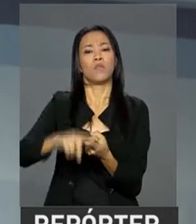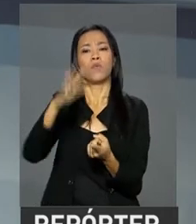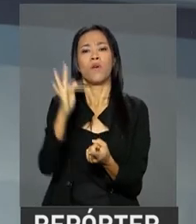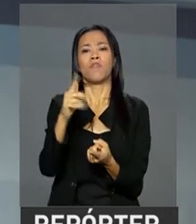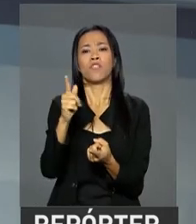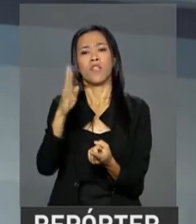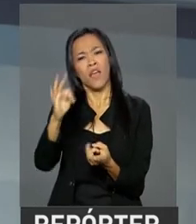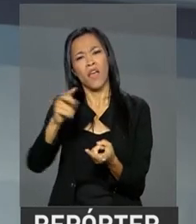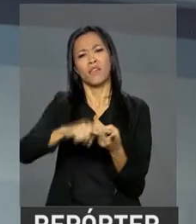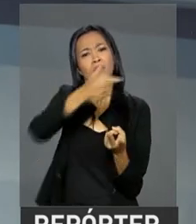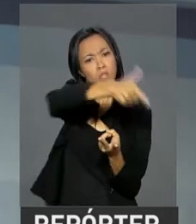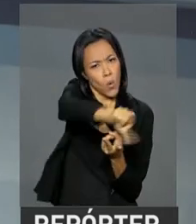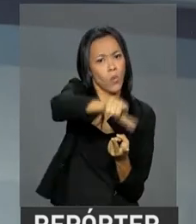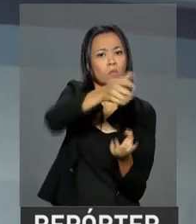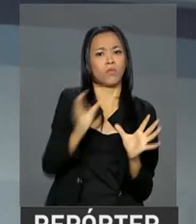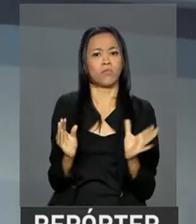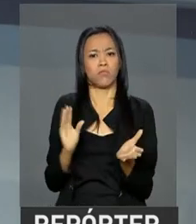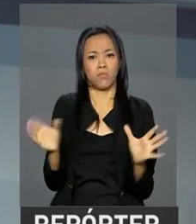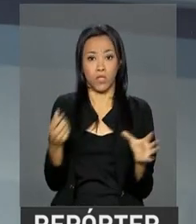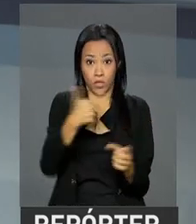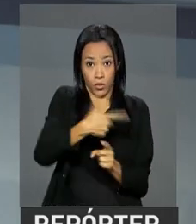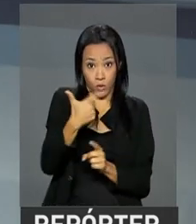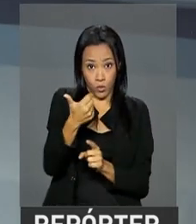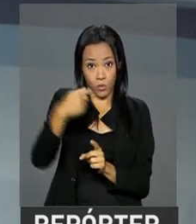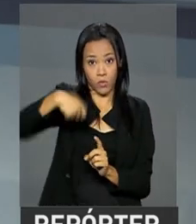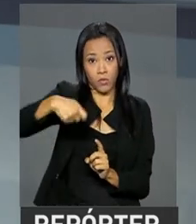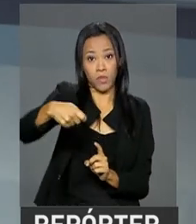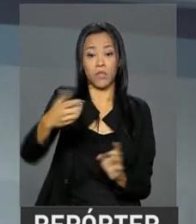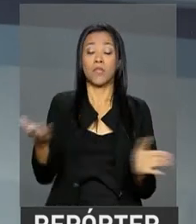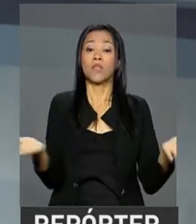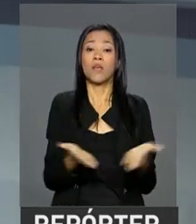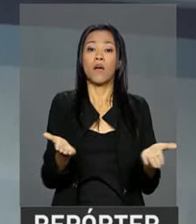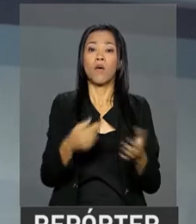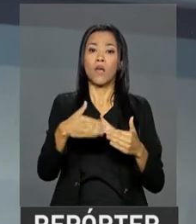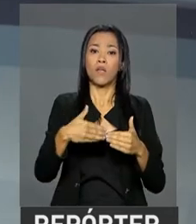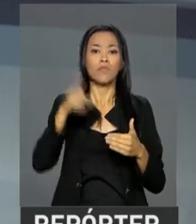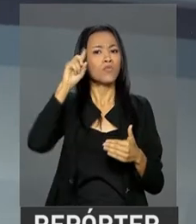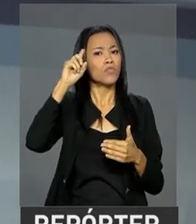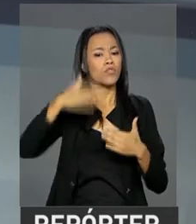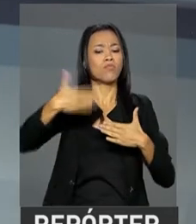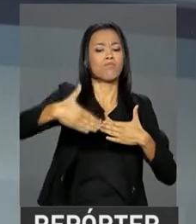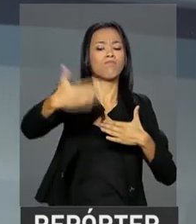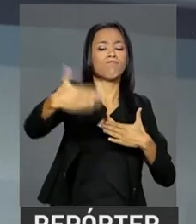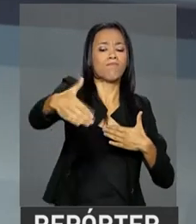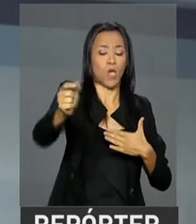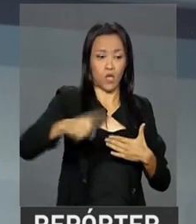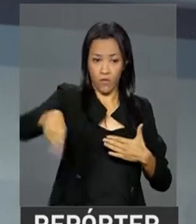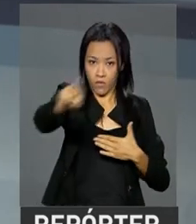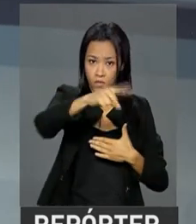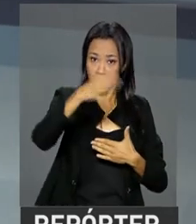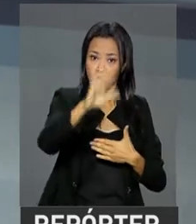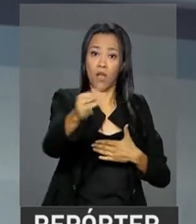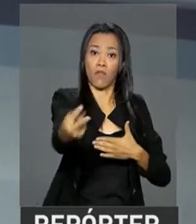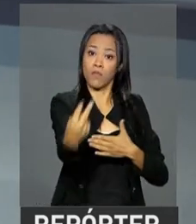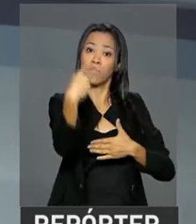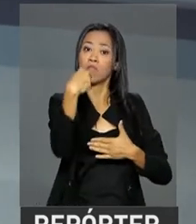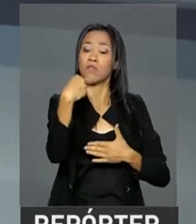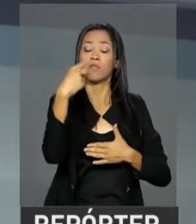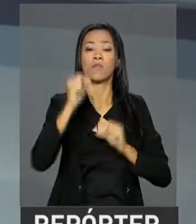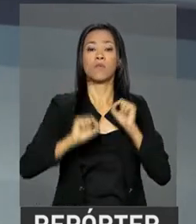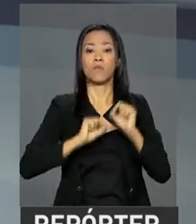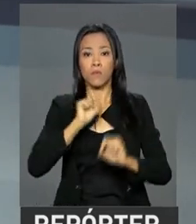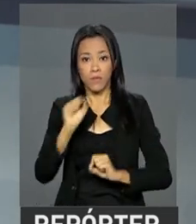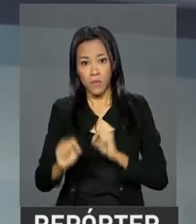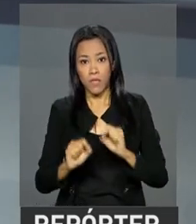nesses 12 meses. E agora, nos próximos dias, todos que acompanharam o processo